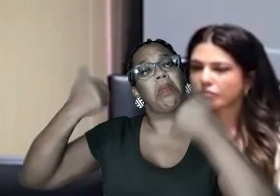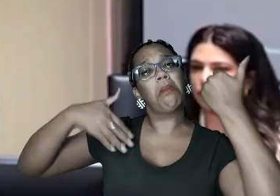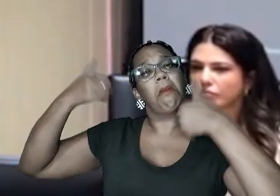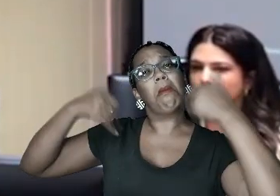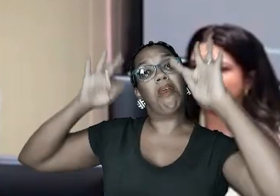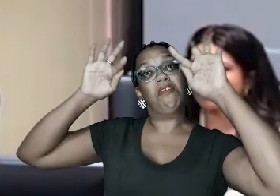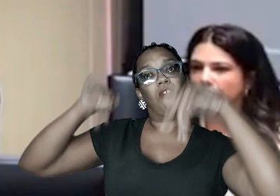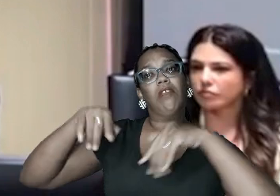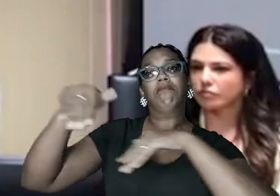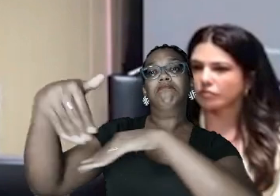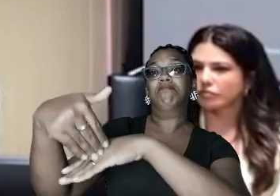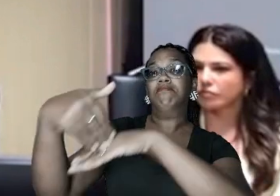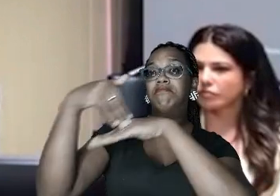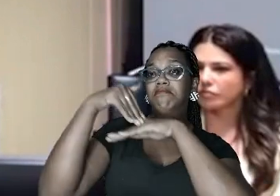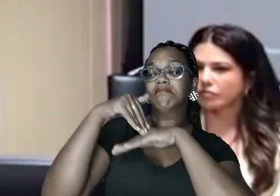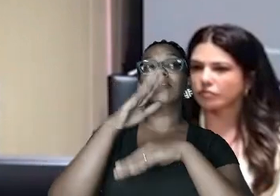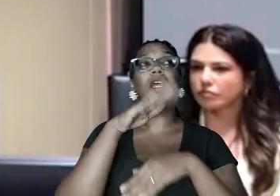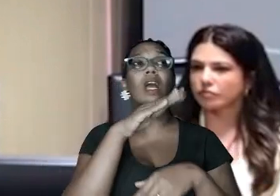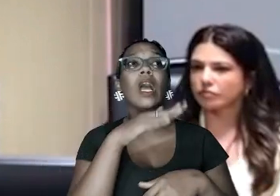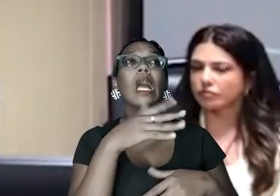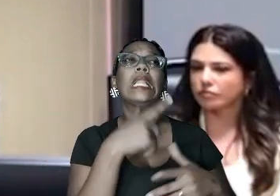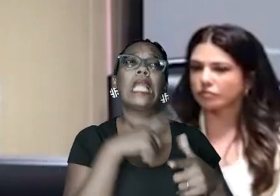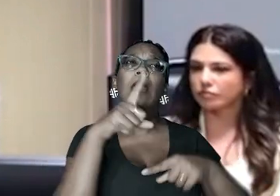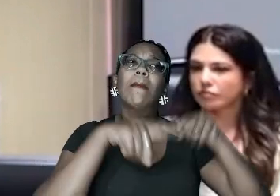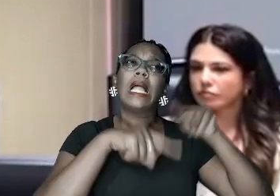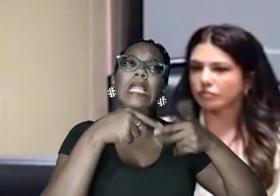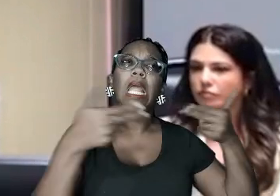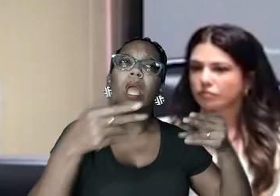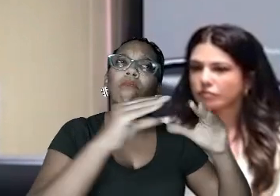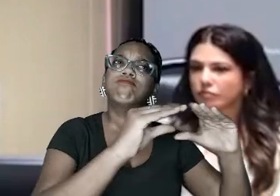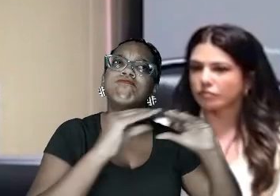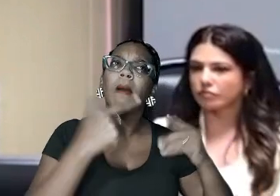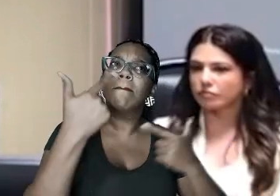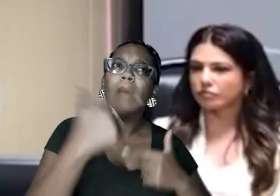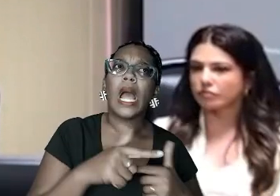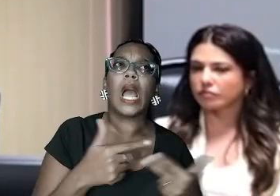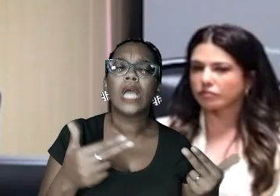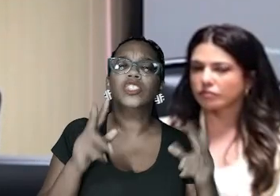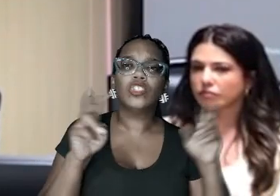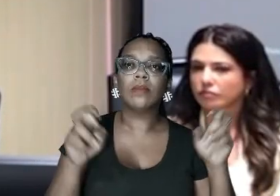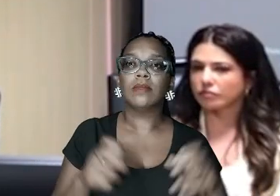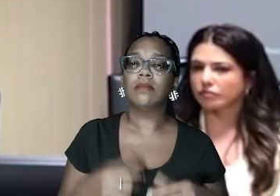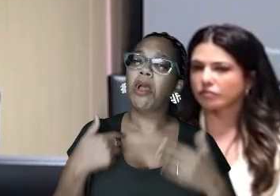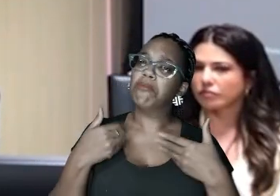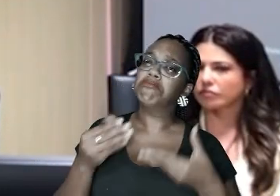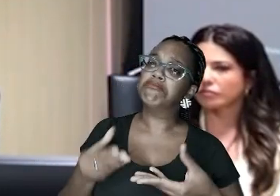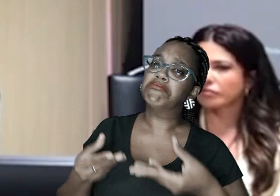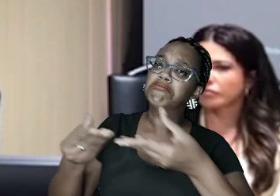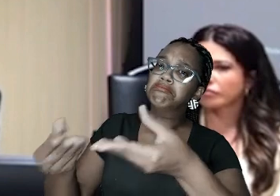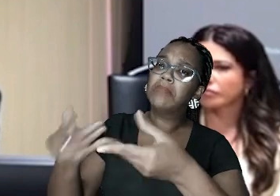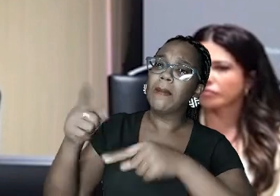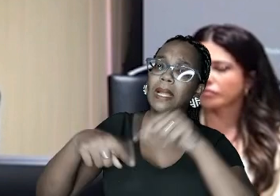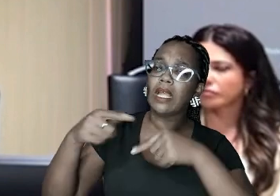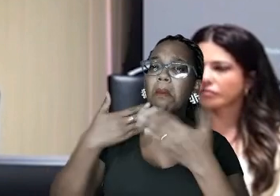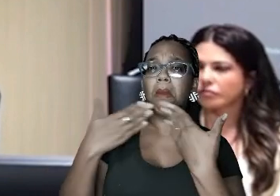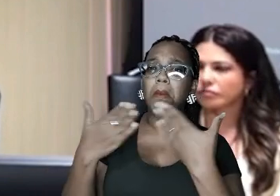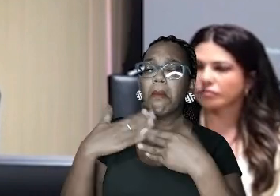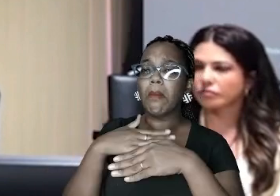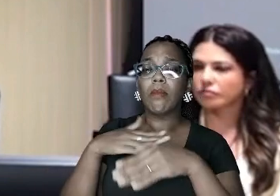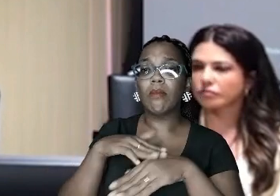o colega então quando eu terminei de ministrar lá a palestra e conversar não teria mais material sobre isso e tudo mais provável